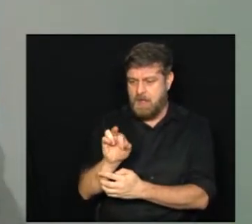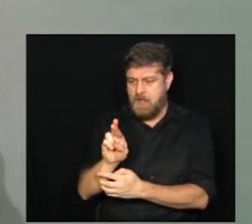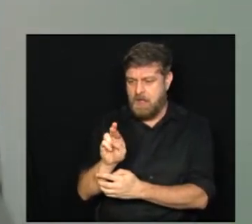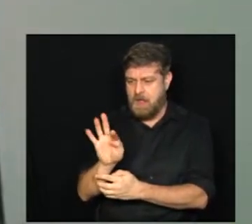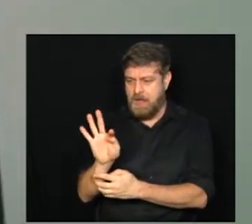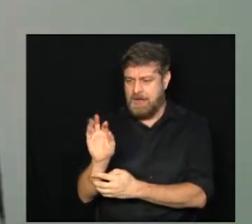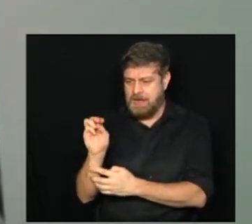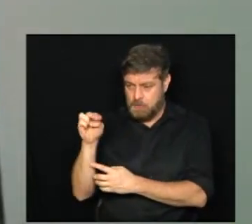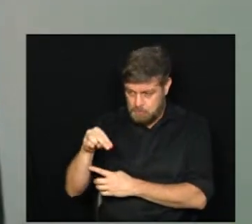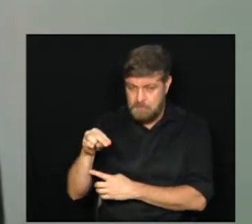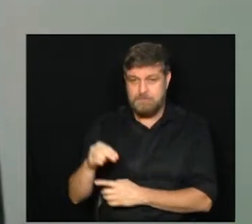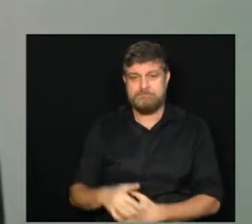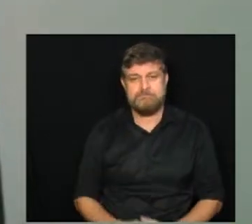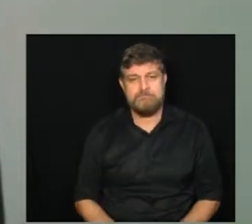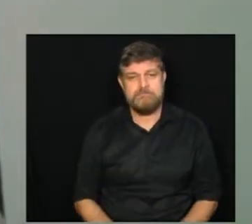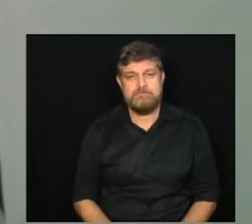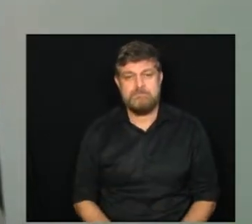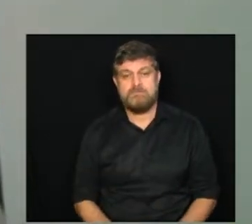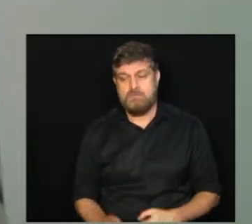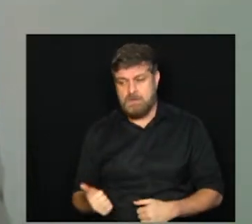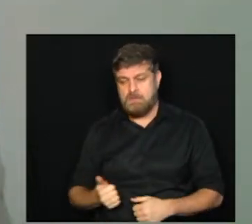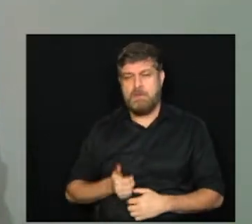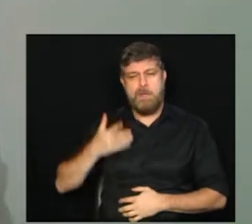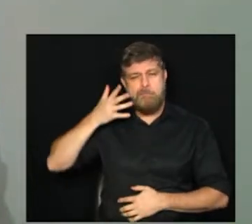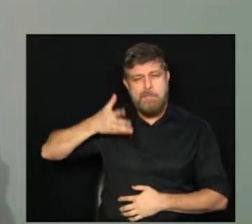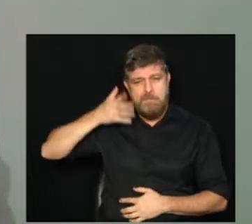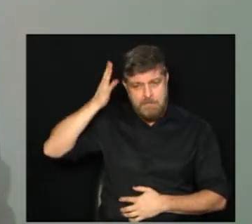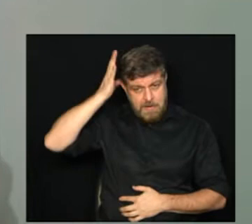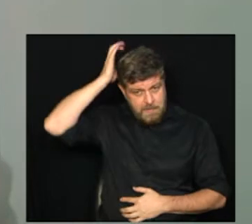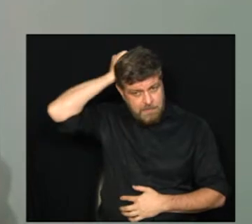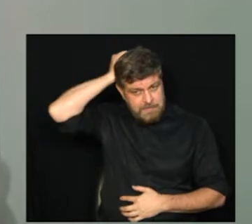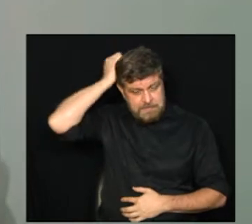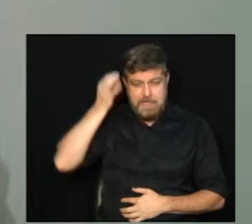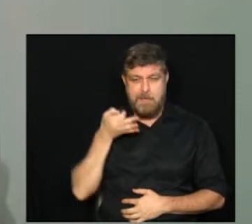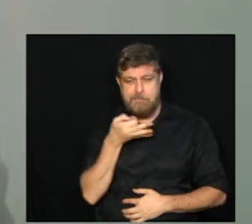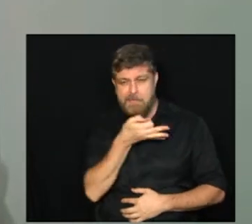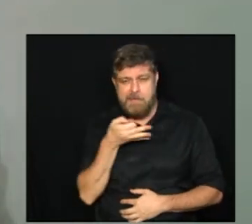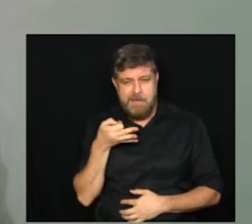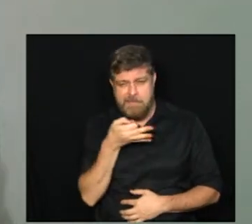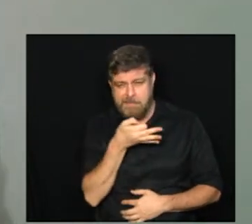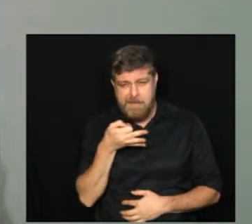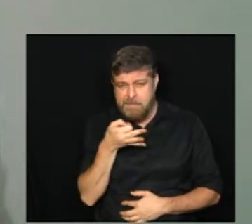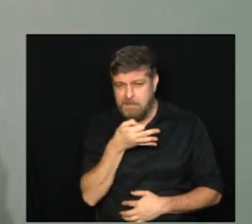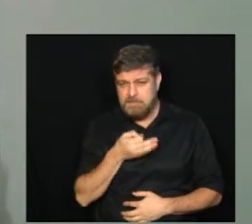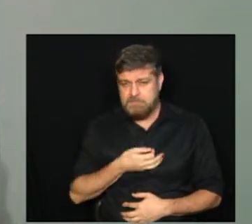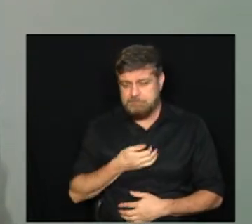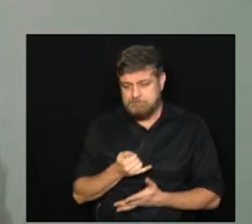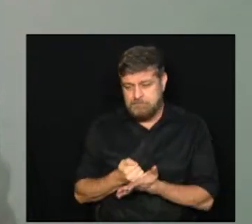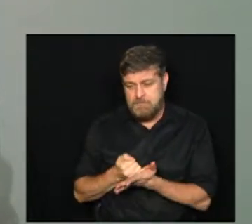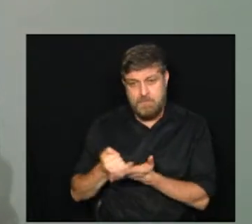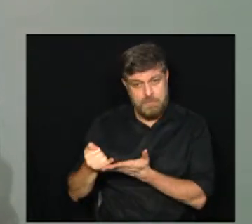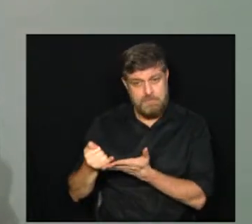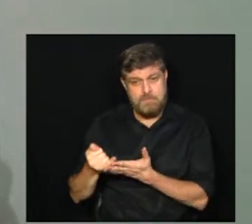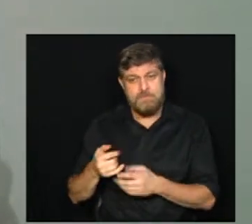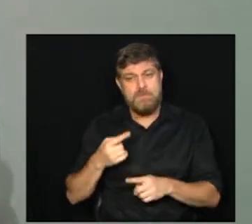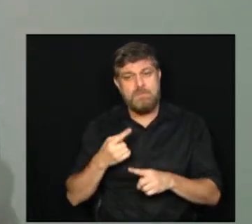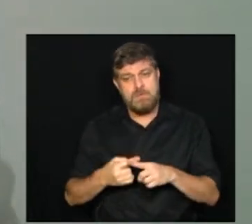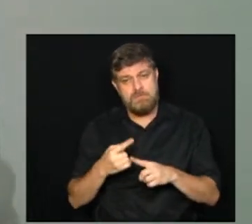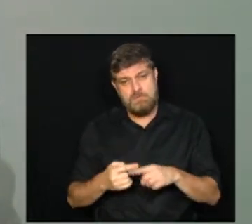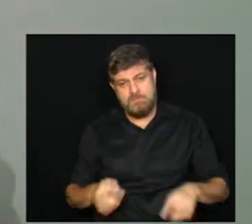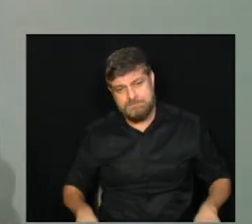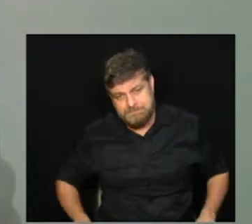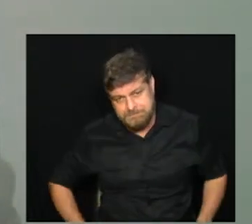Bom, a Daniela foi muito feliz quando ela fez essa introdução, porque